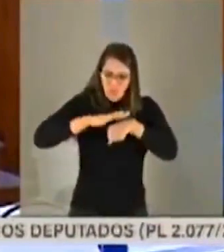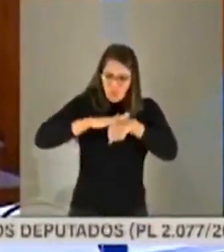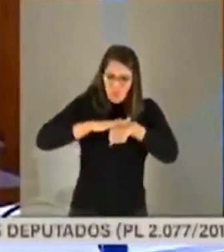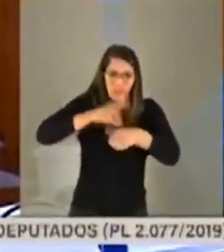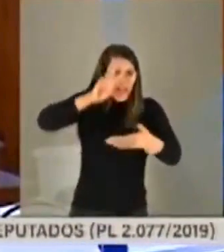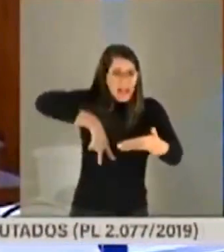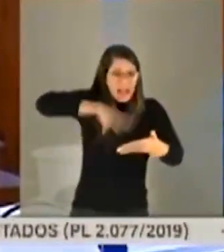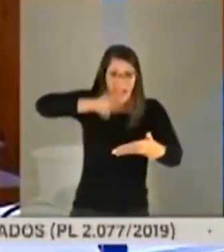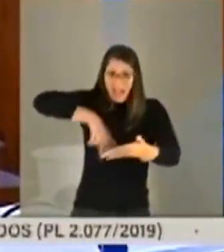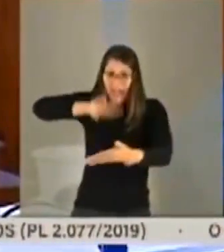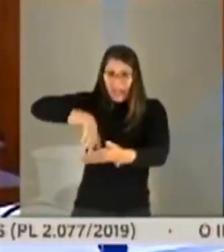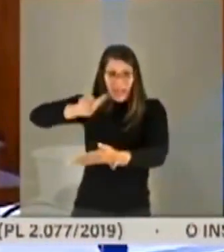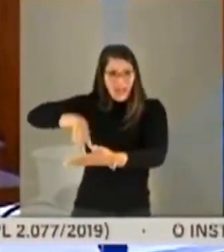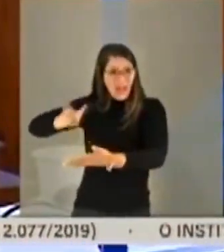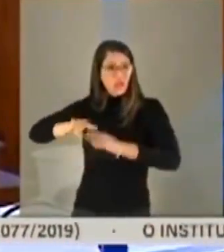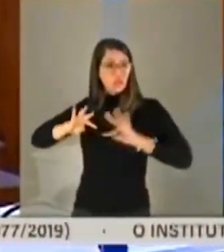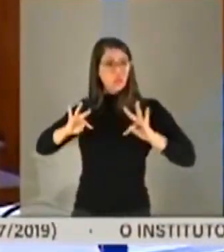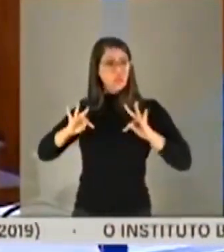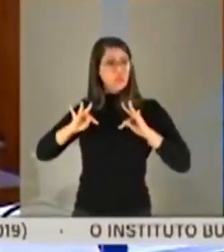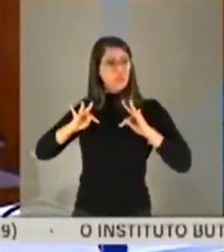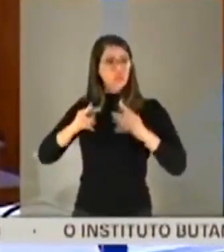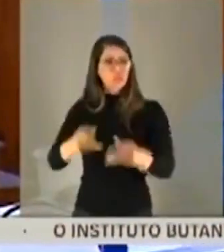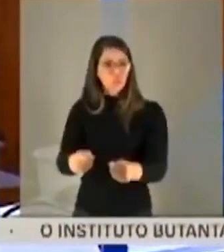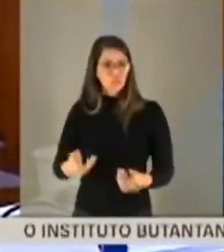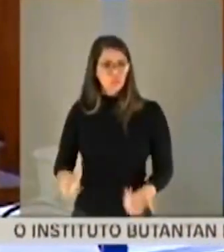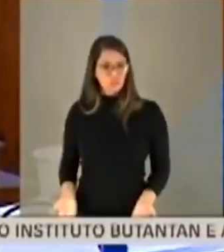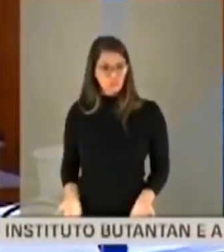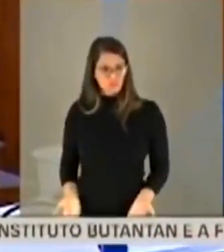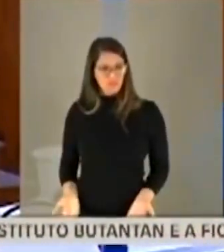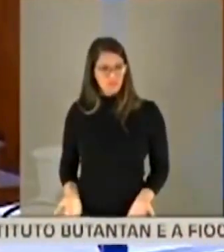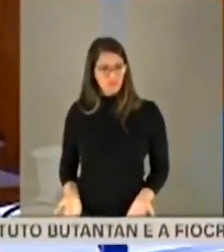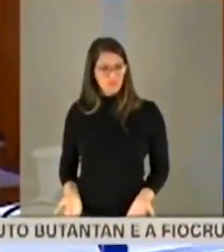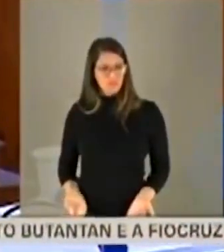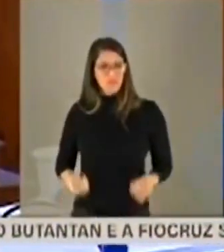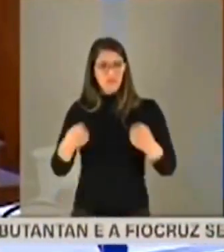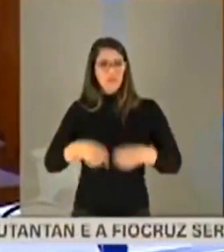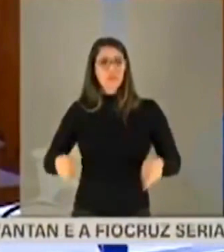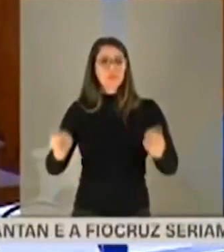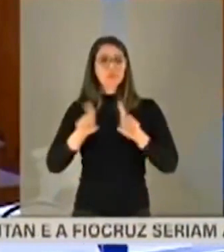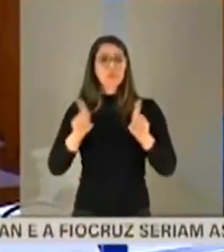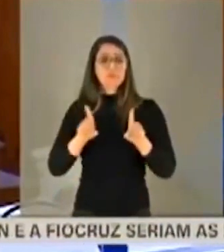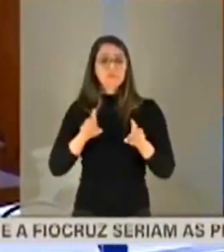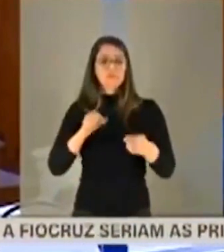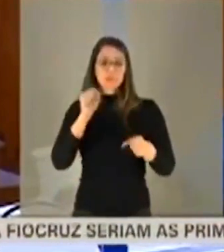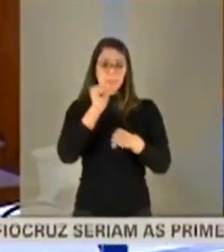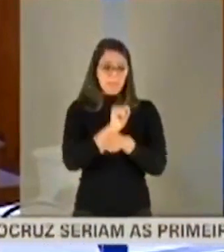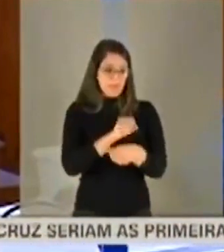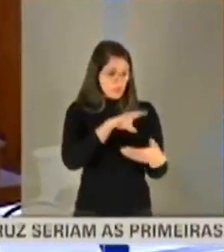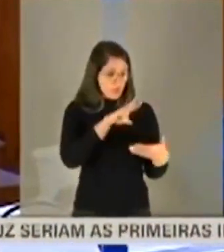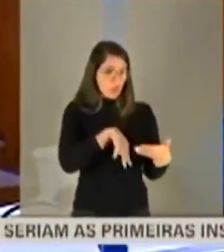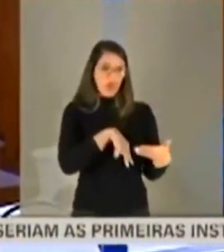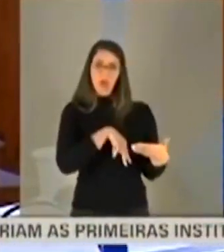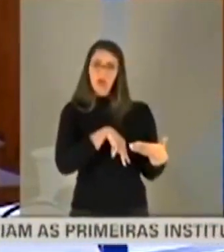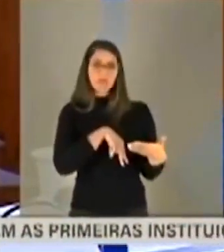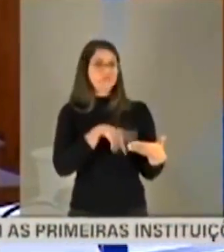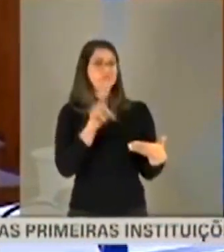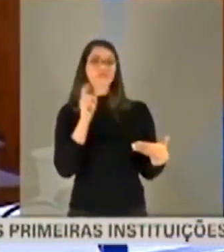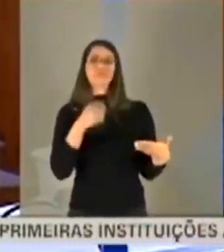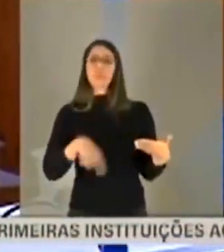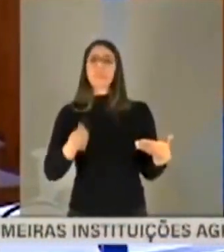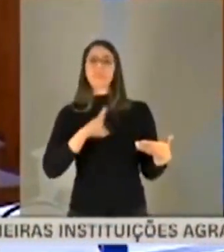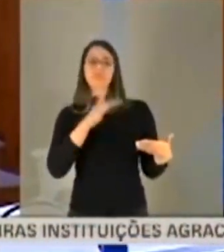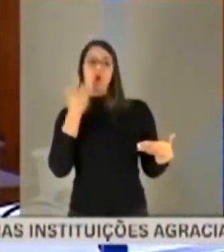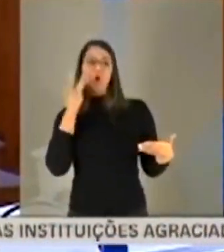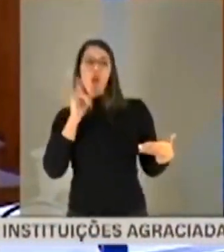lido tudo sobre essa matéria. Tudo. E não preciso pegar e olhar aqui o que eu estou lendo, o que eu estou vendo, não. Não preciso